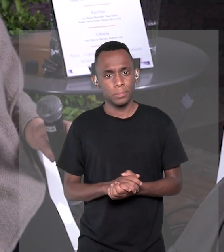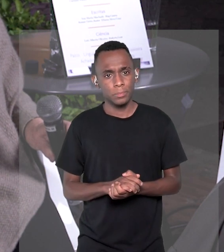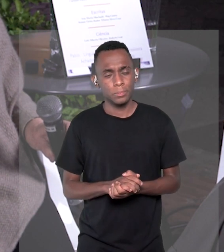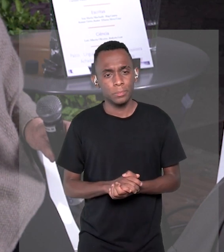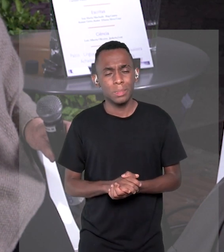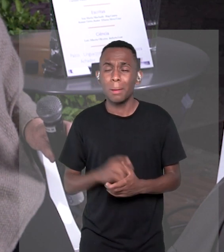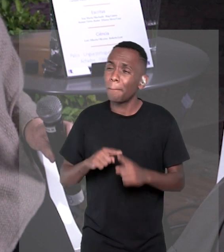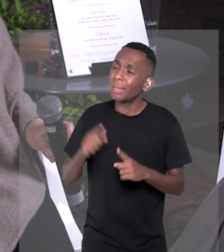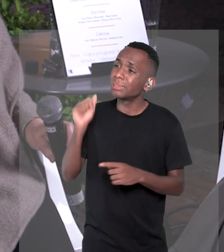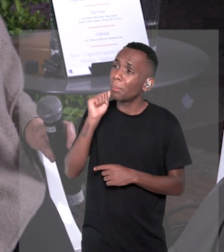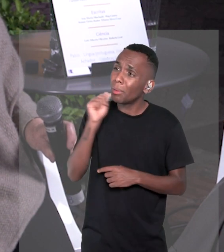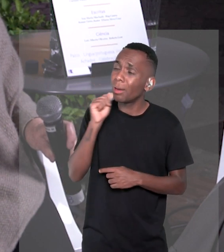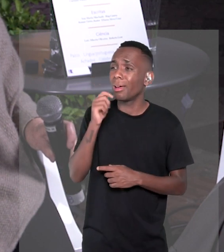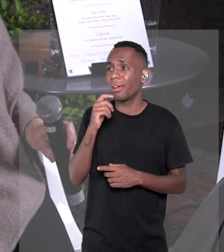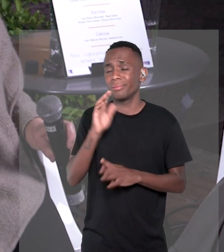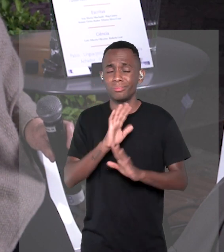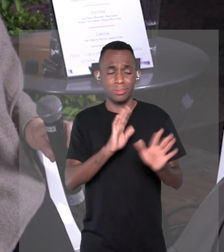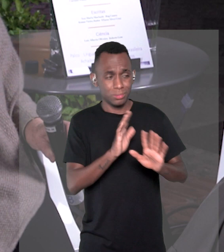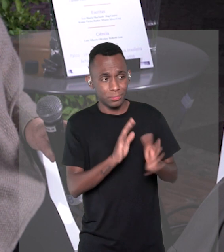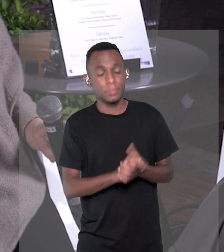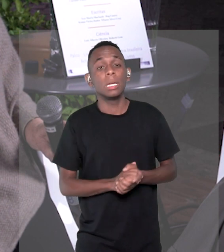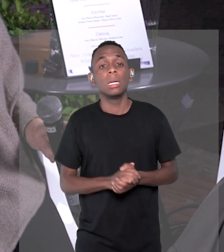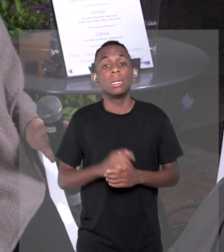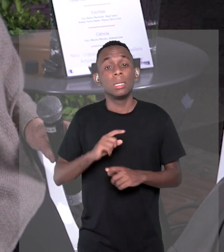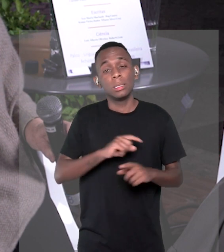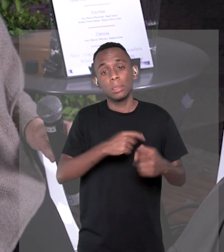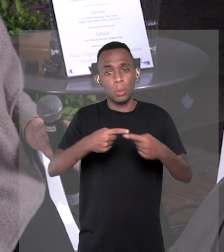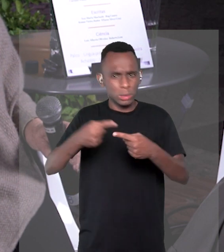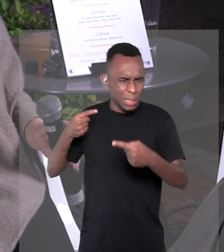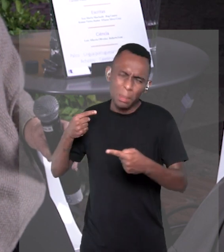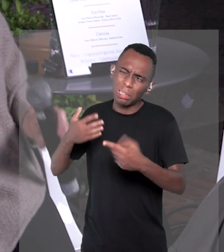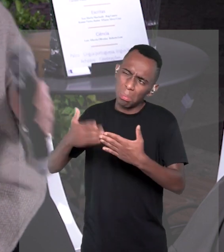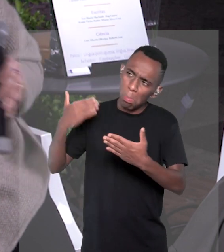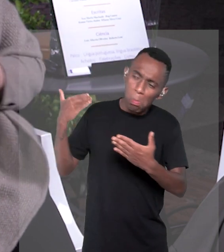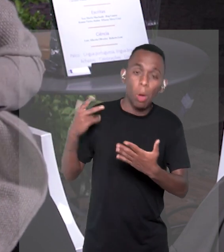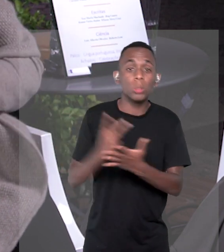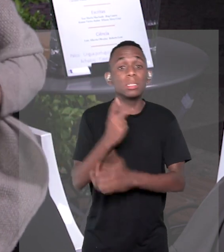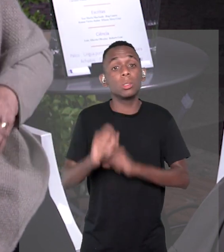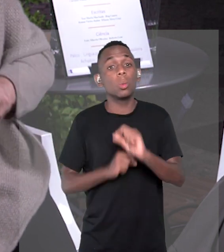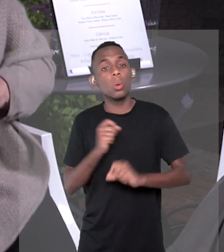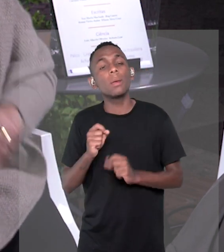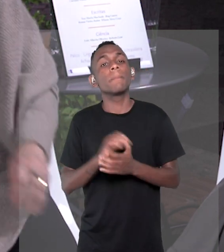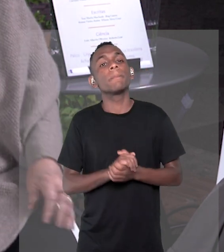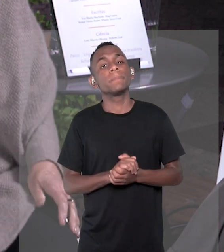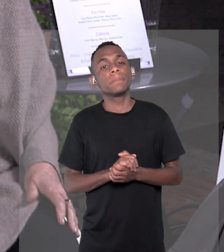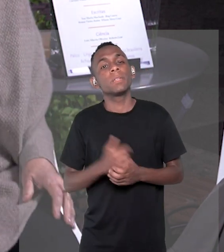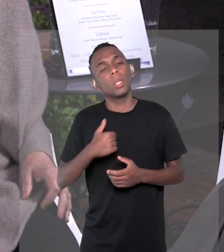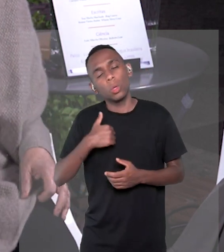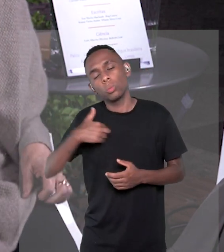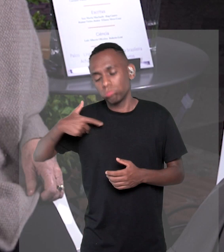um fracasso. Quer dizer, também, como o Darcy Ribeiro, eu não queria estar no lugar de quem venceu, mas eu não sou dos vencedores.